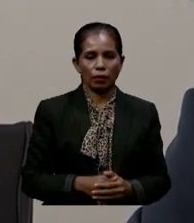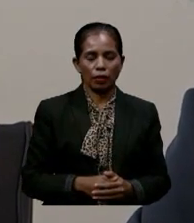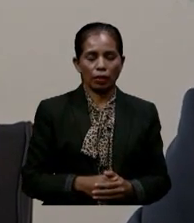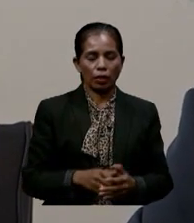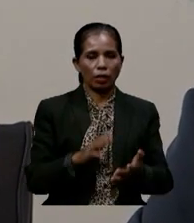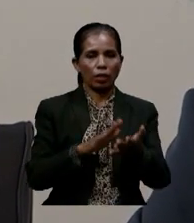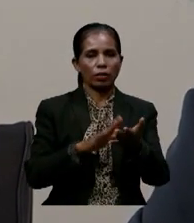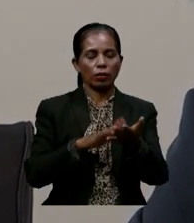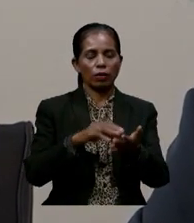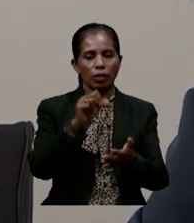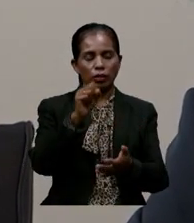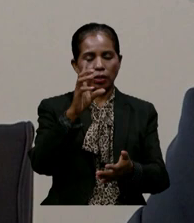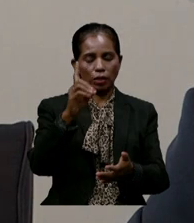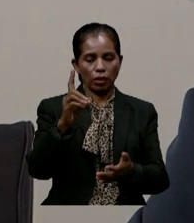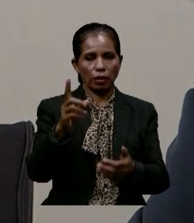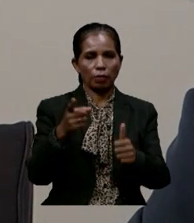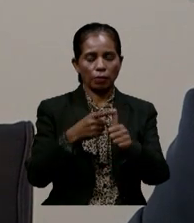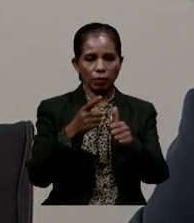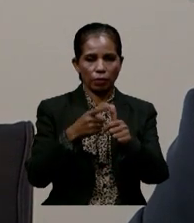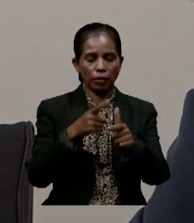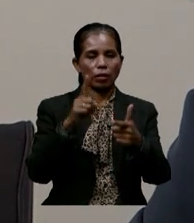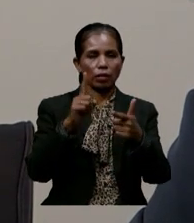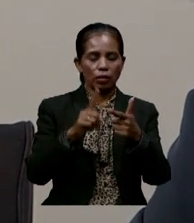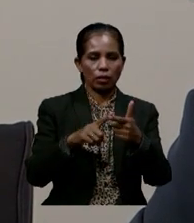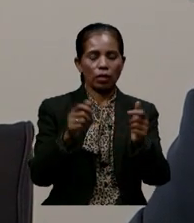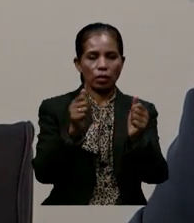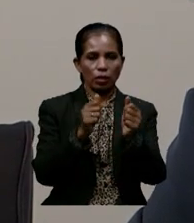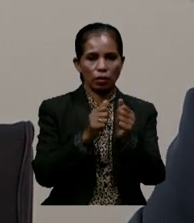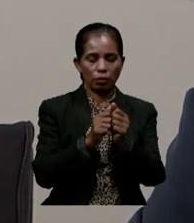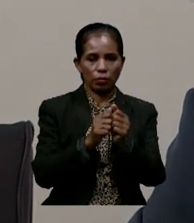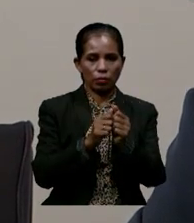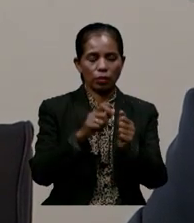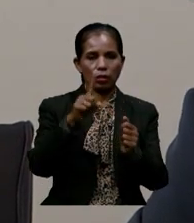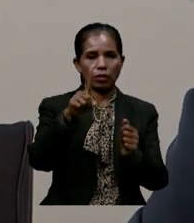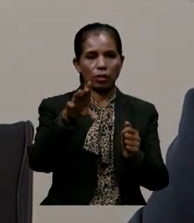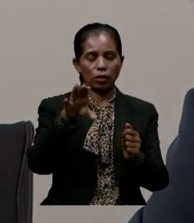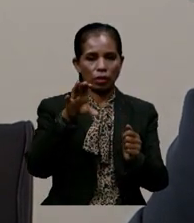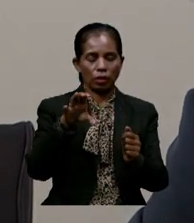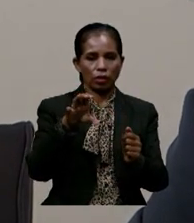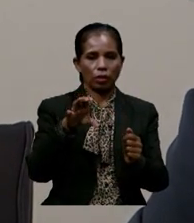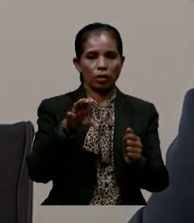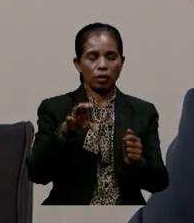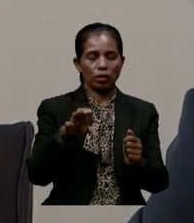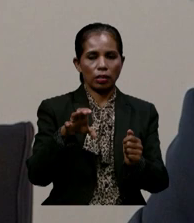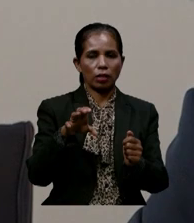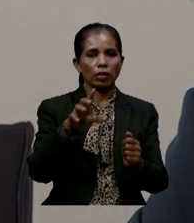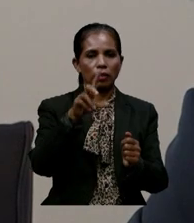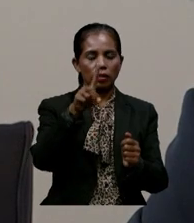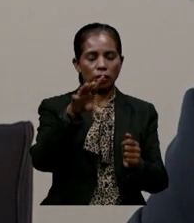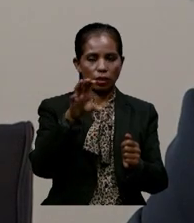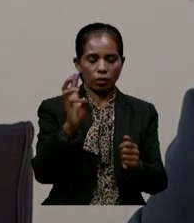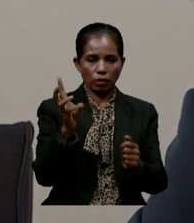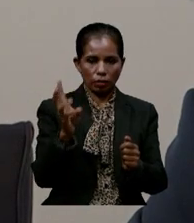Ensino básico, primeiro no segundo ciclo, Ramoto 170, na mesma passa.